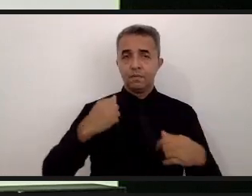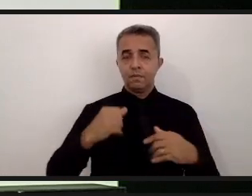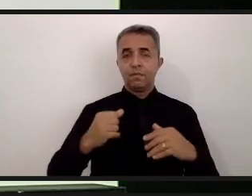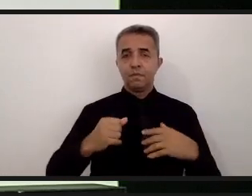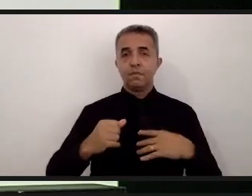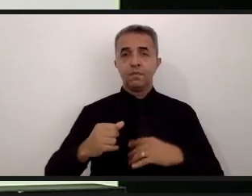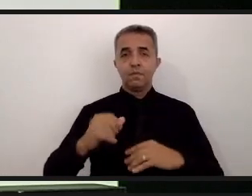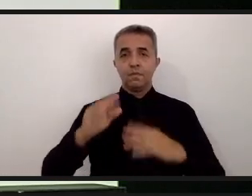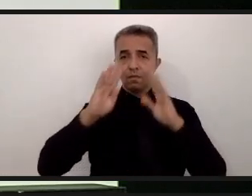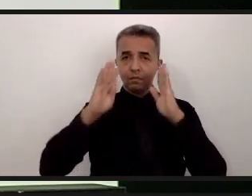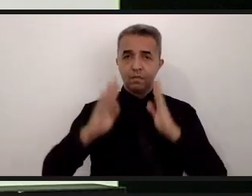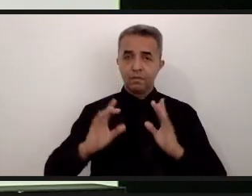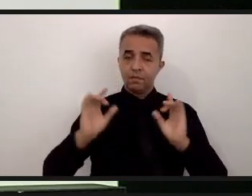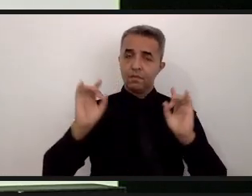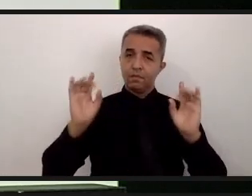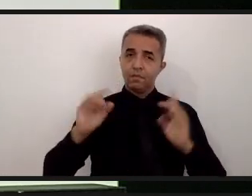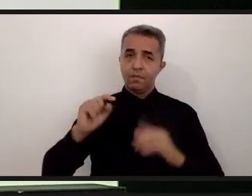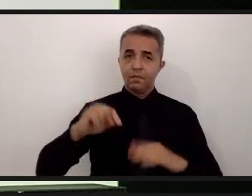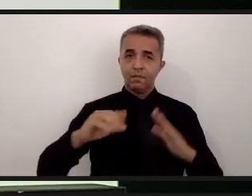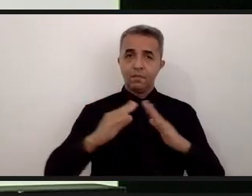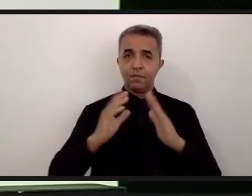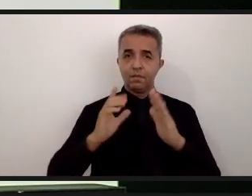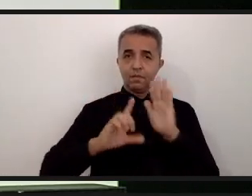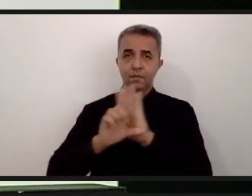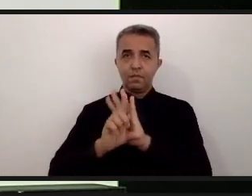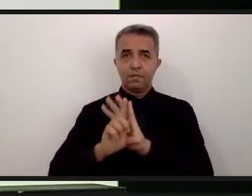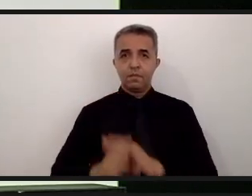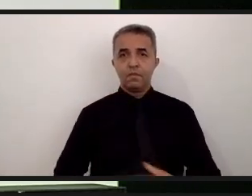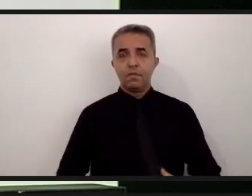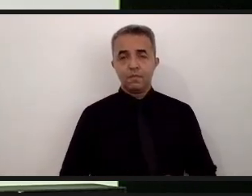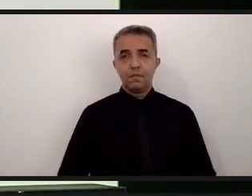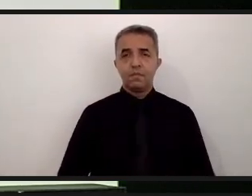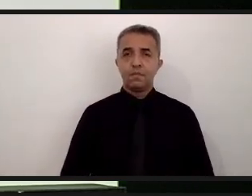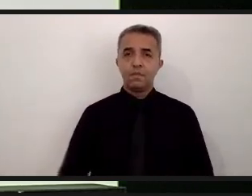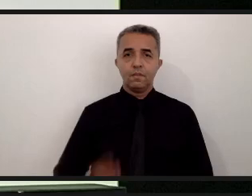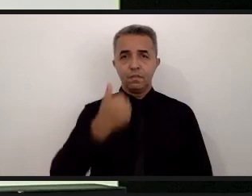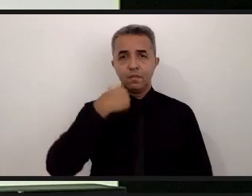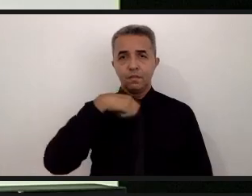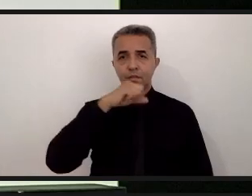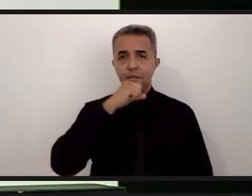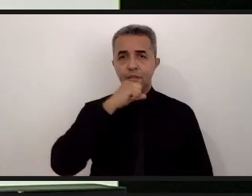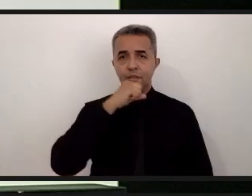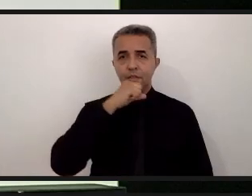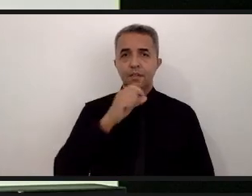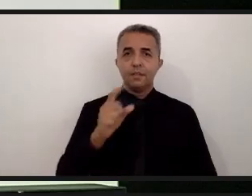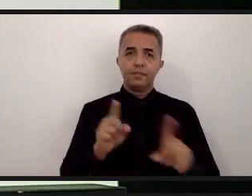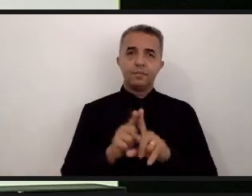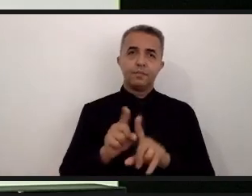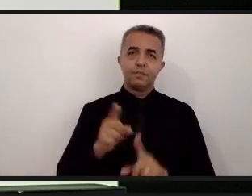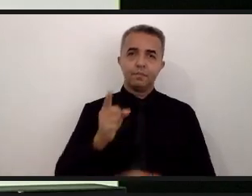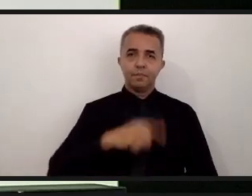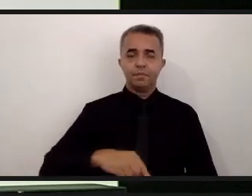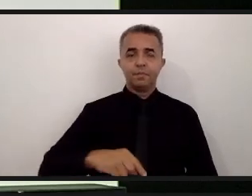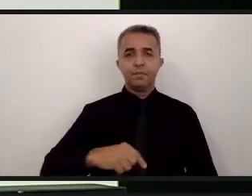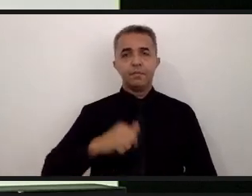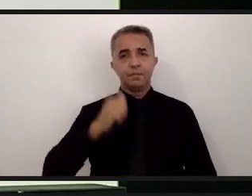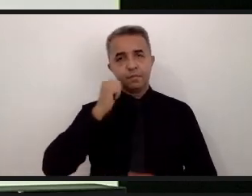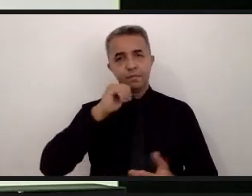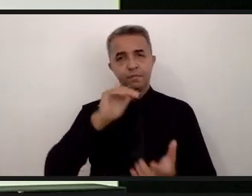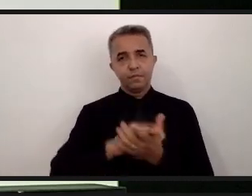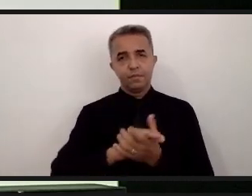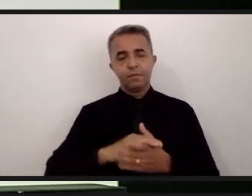Executivo, pela condição especial, pois, além de mães, somos donas de casa e